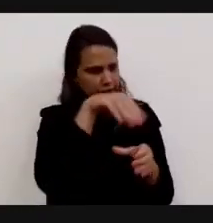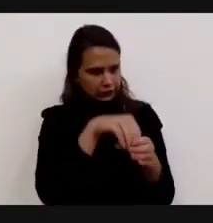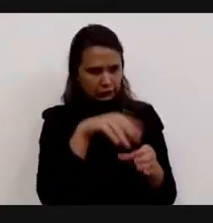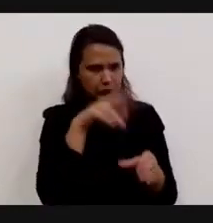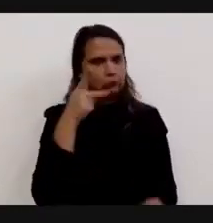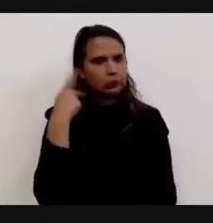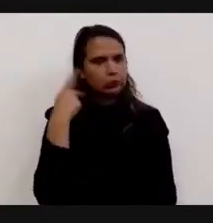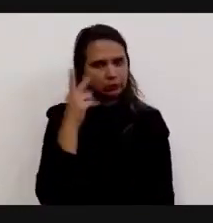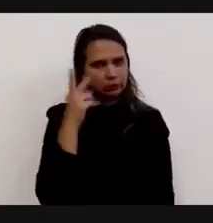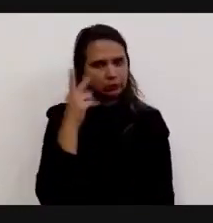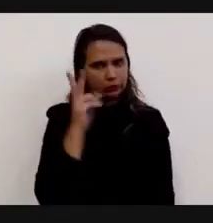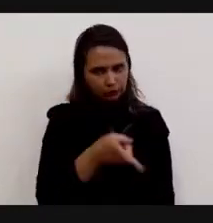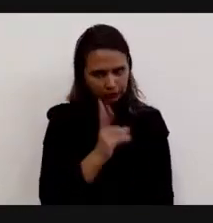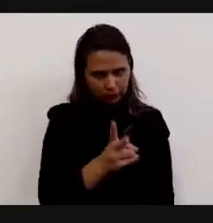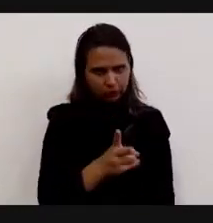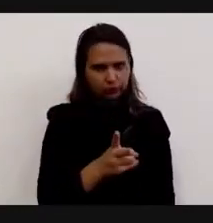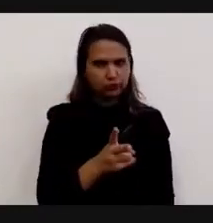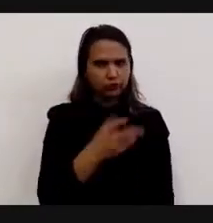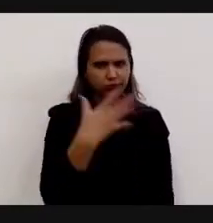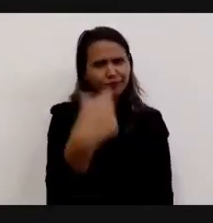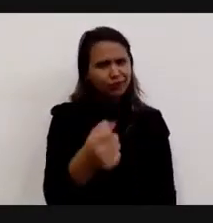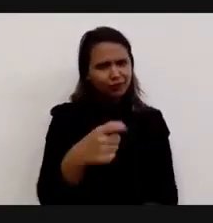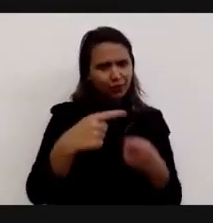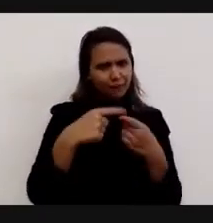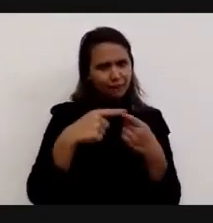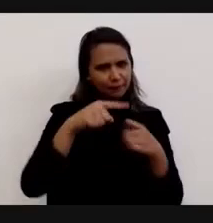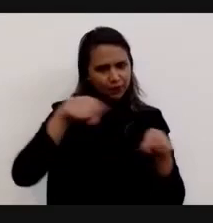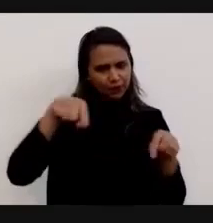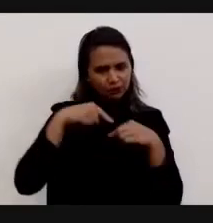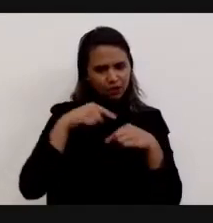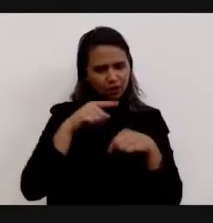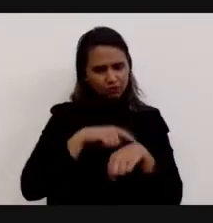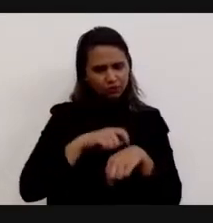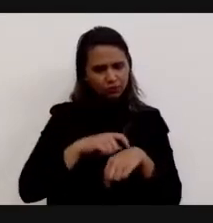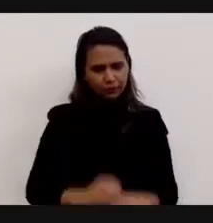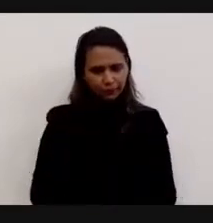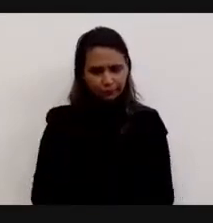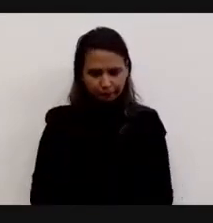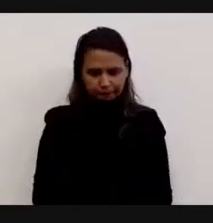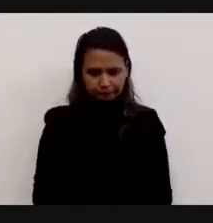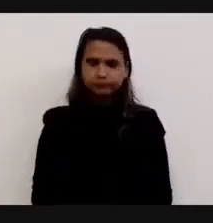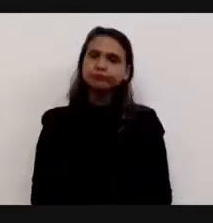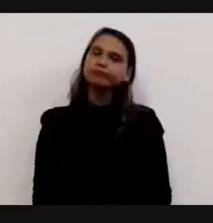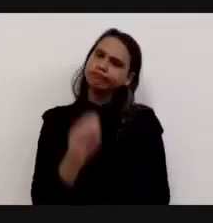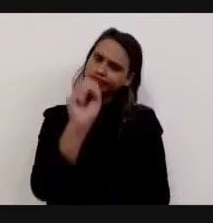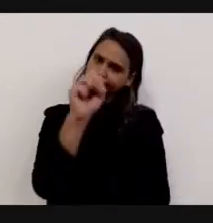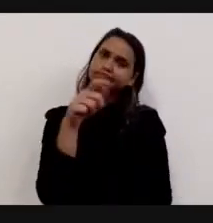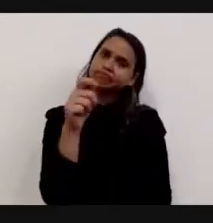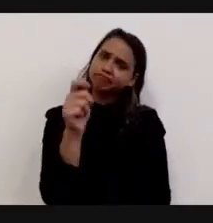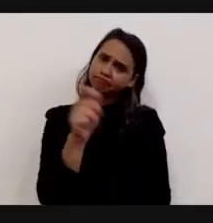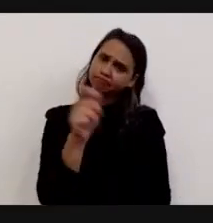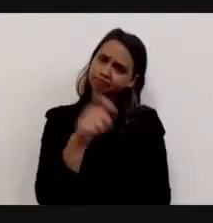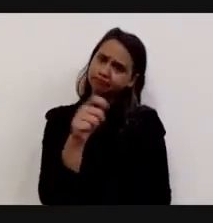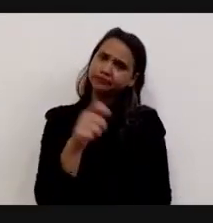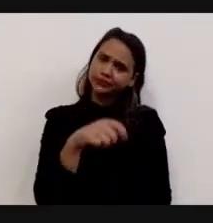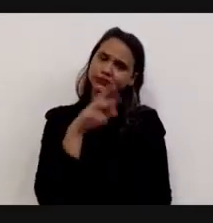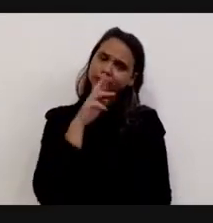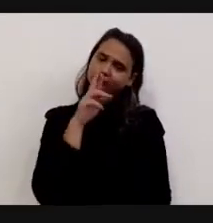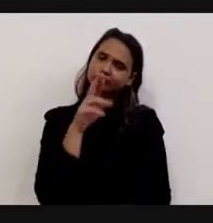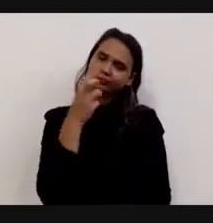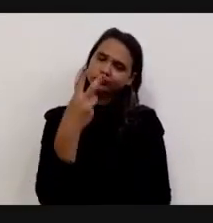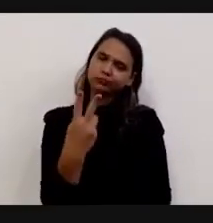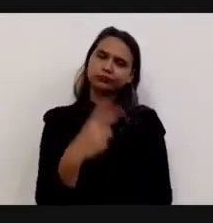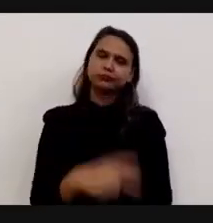do parlamento municipal? Vamos começar com a sala de situação, né? Bom, eu acho que dá para responder as duas. É Carlos, né?